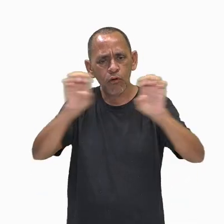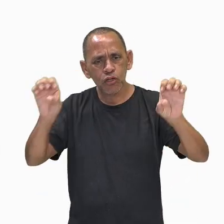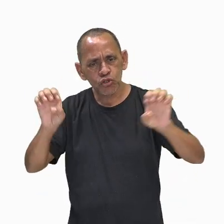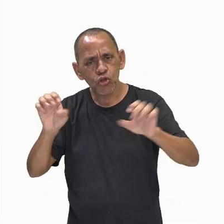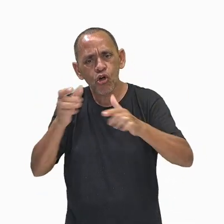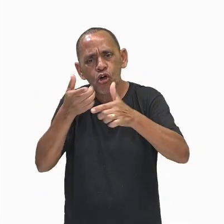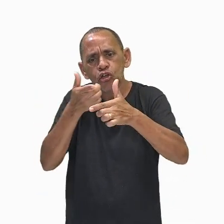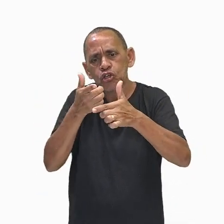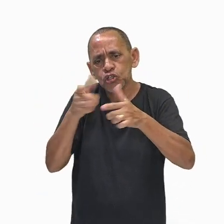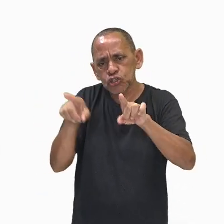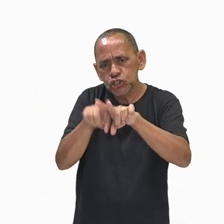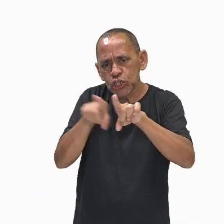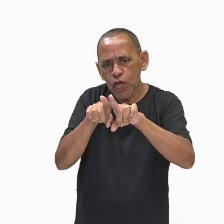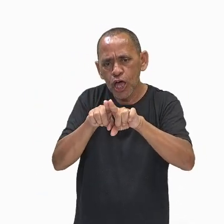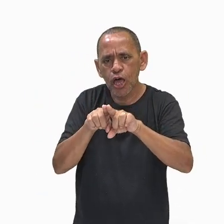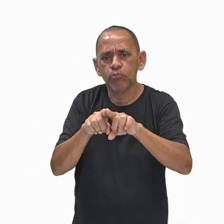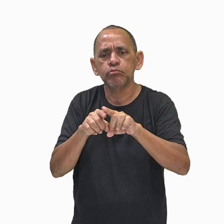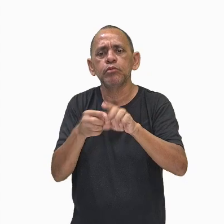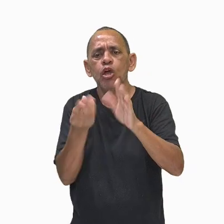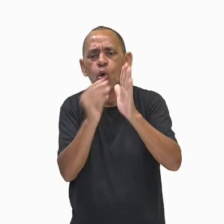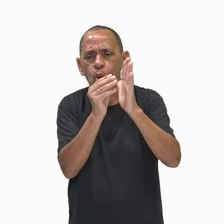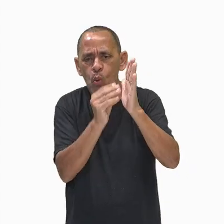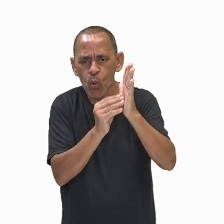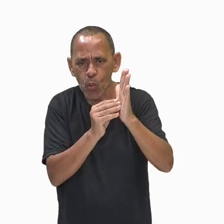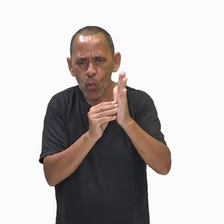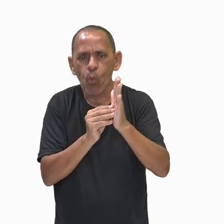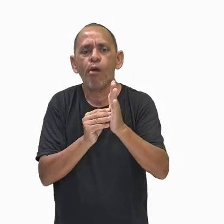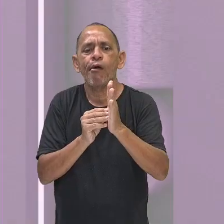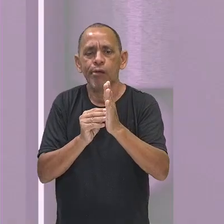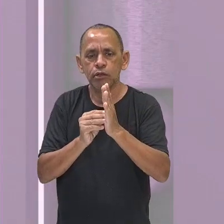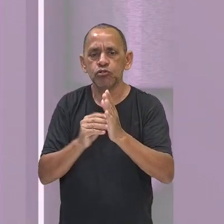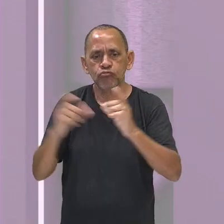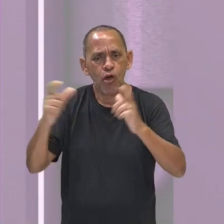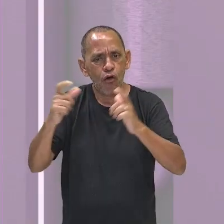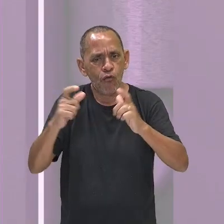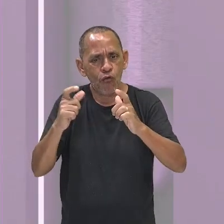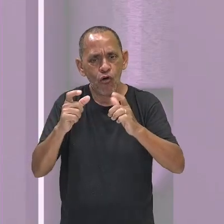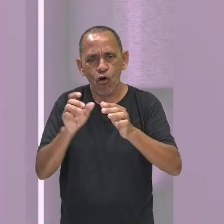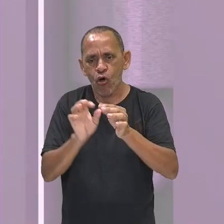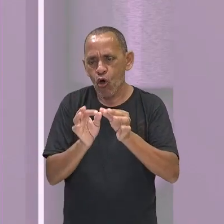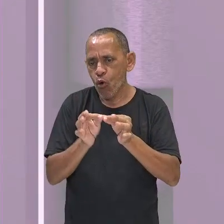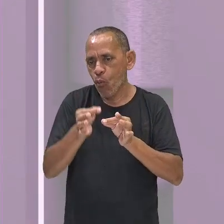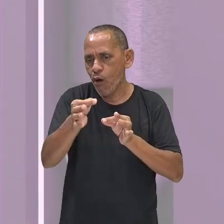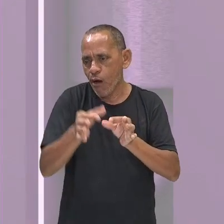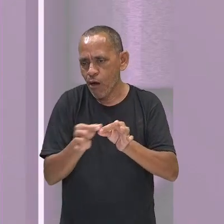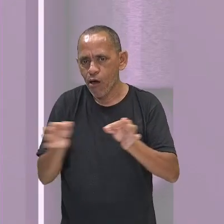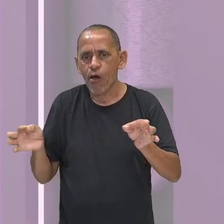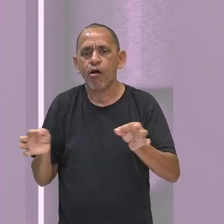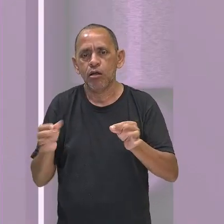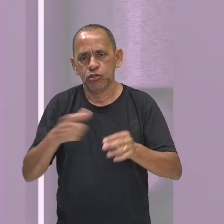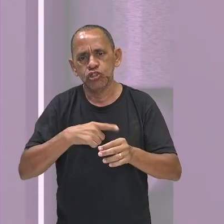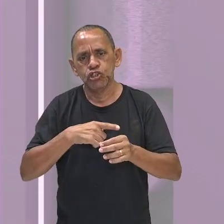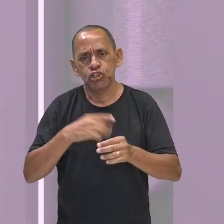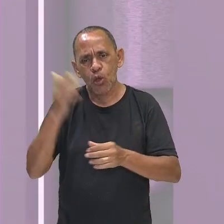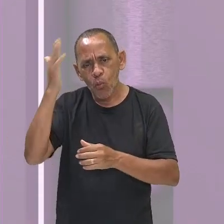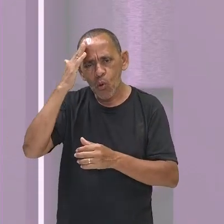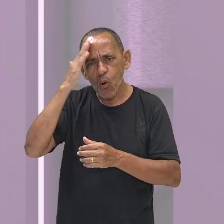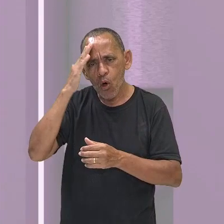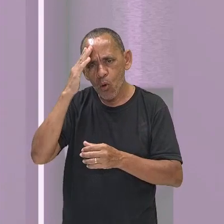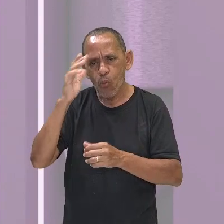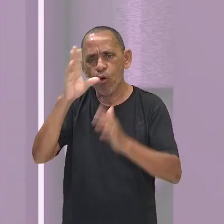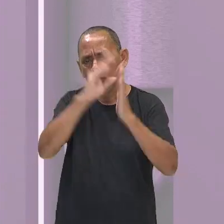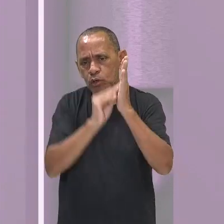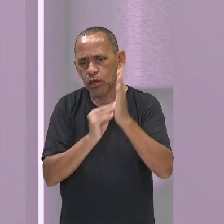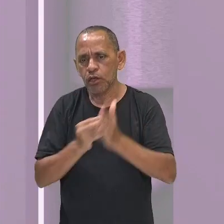a fórmula para o cálculo da distância entre dois pontos. Muito bem, agora que temos conhecimento do nosso conteúdo, vamos à nossa